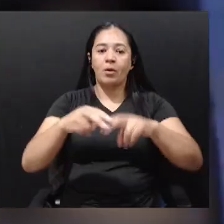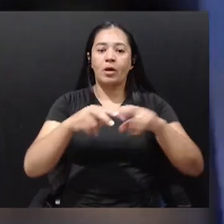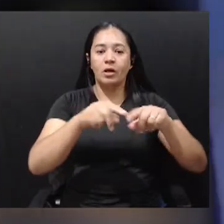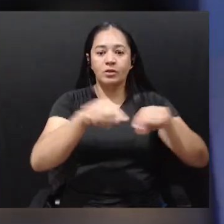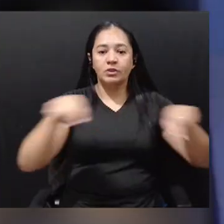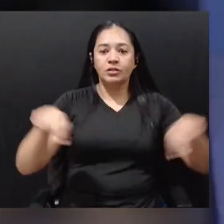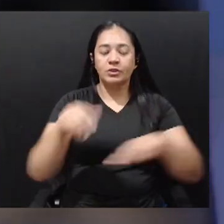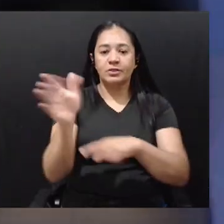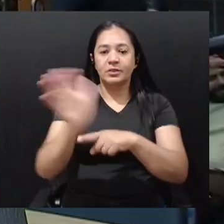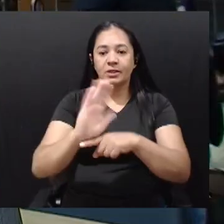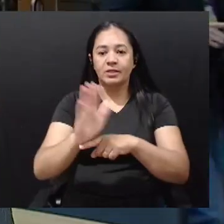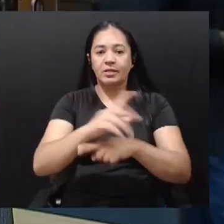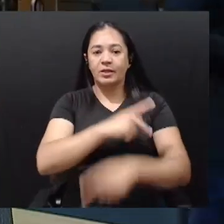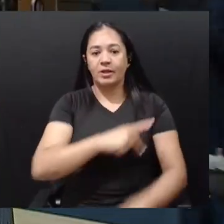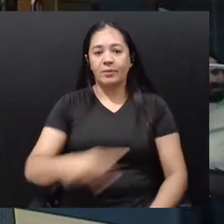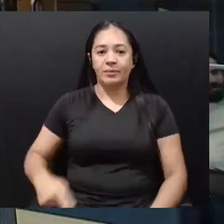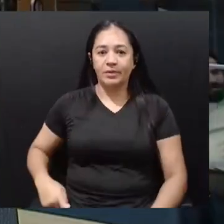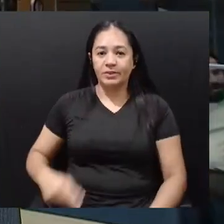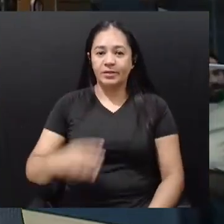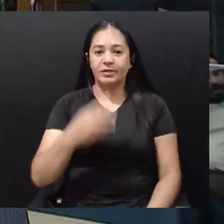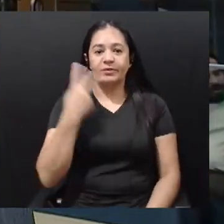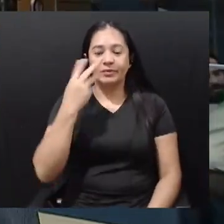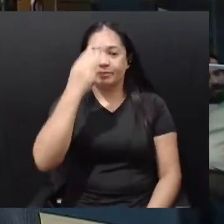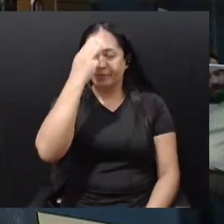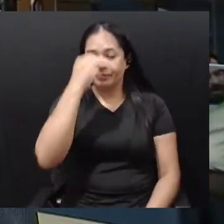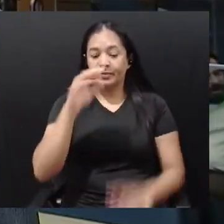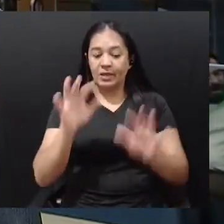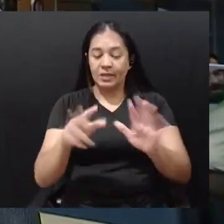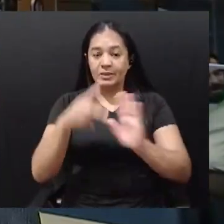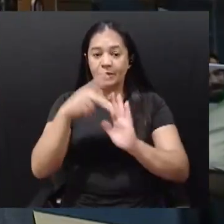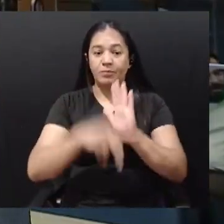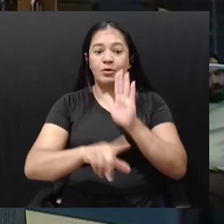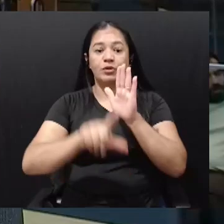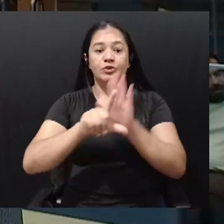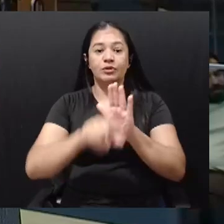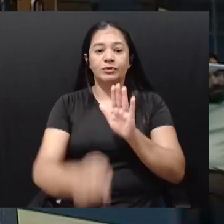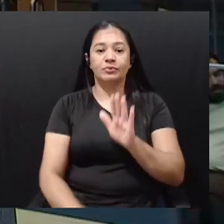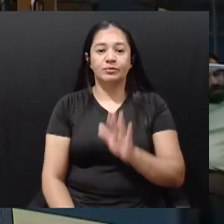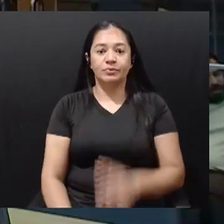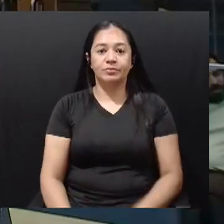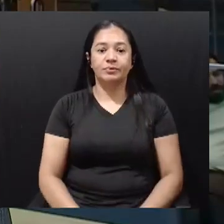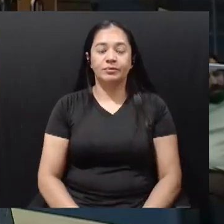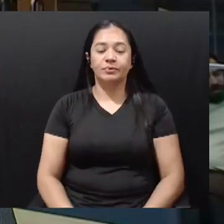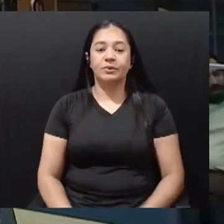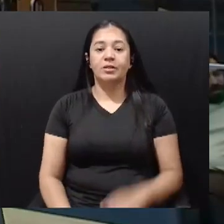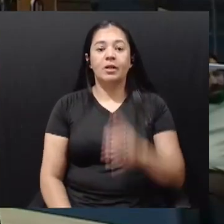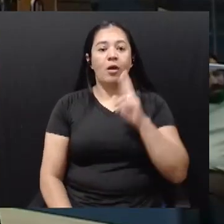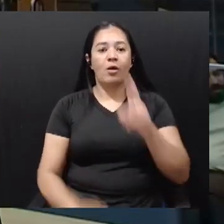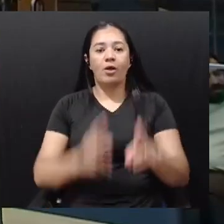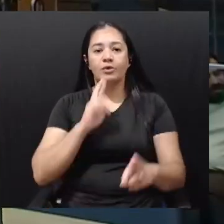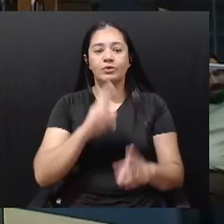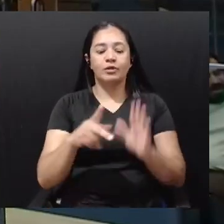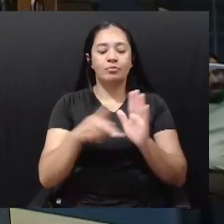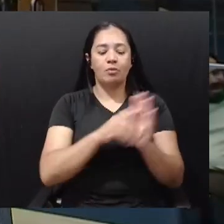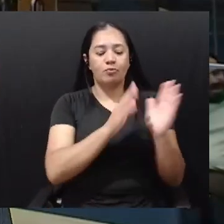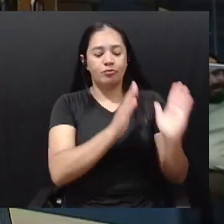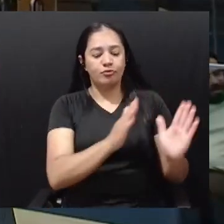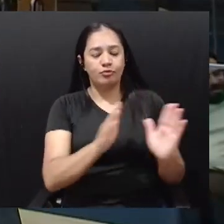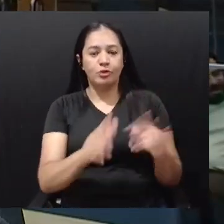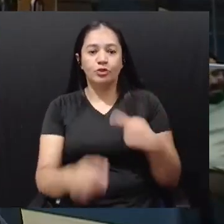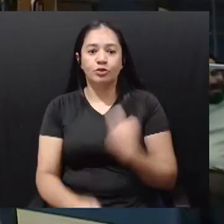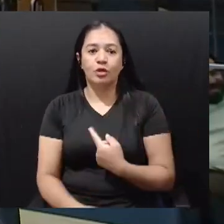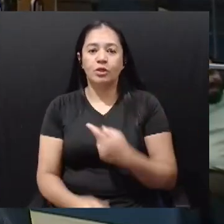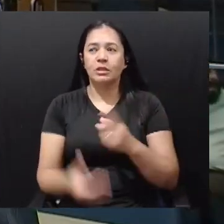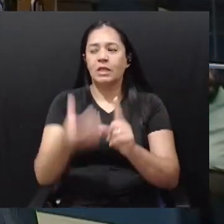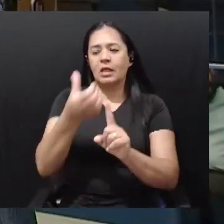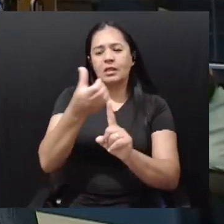pelo próprio vereador. E esse projeto de lei ele é um dos resultados desse processo. Nós ficamos mais de 6 meses dialogando